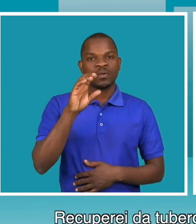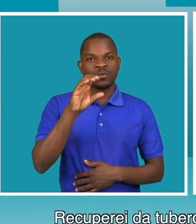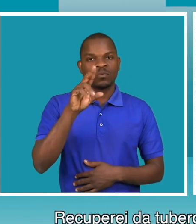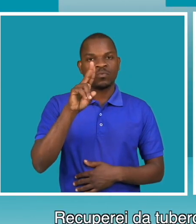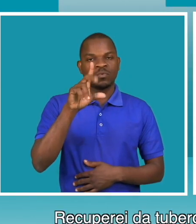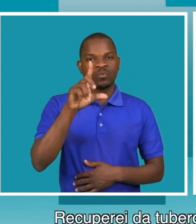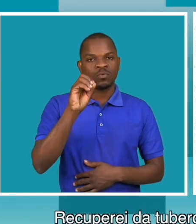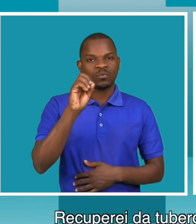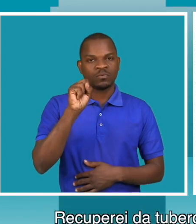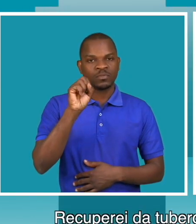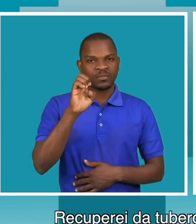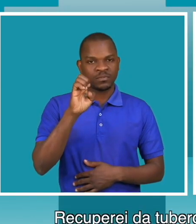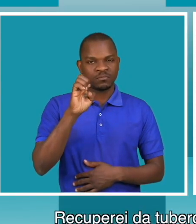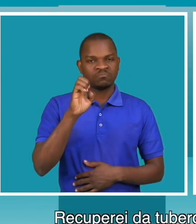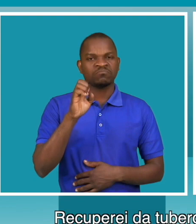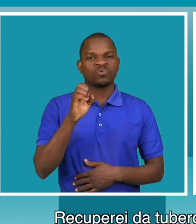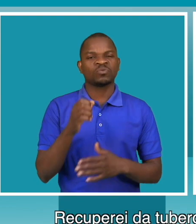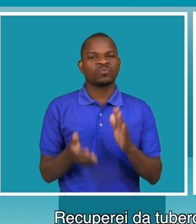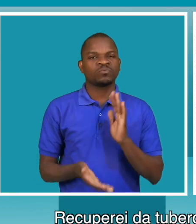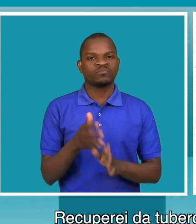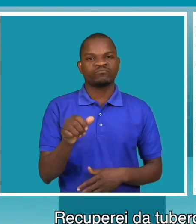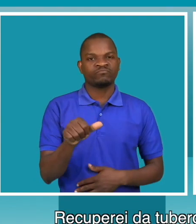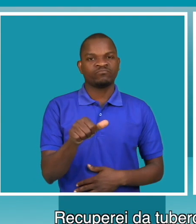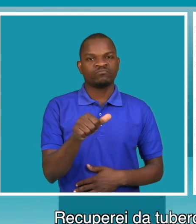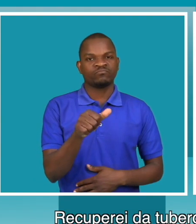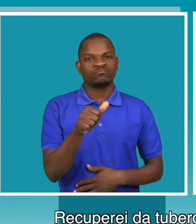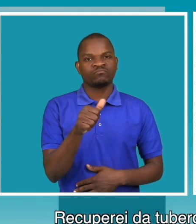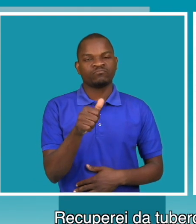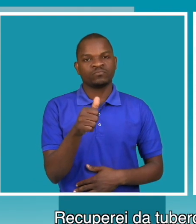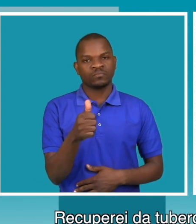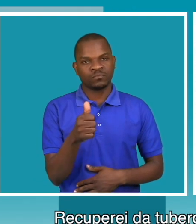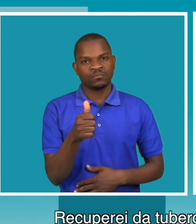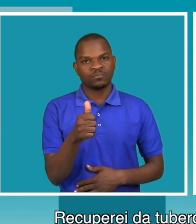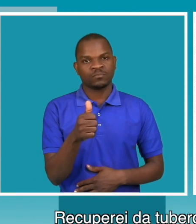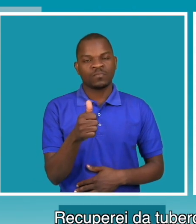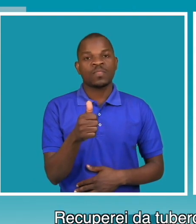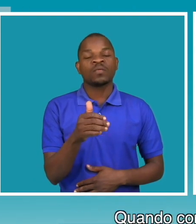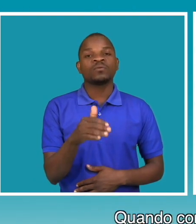tuberculose. Entrou essa doença de HIV.